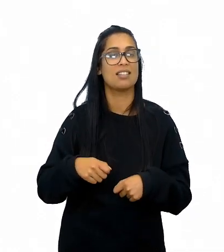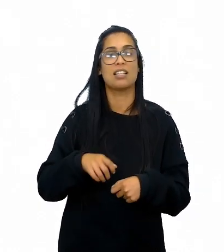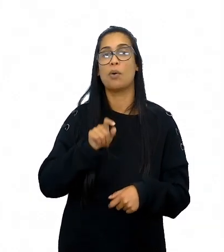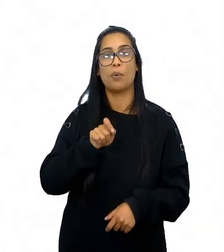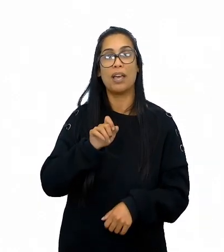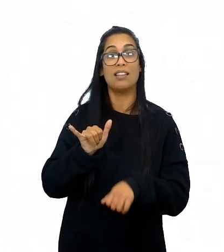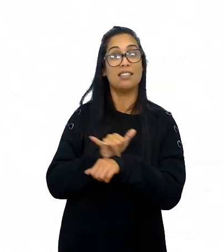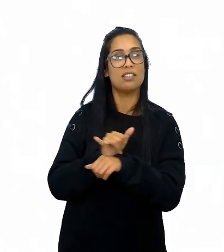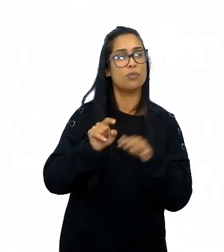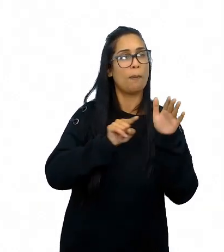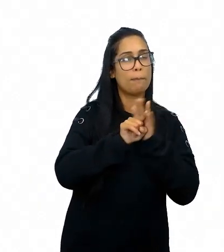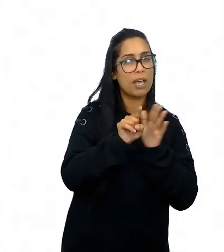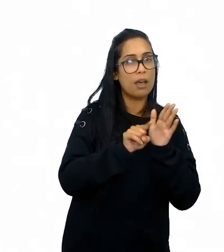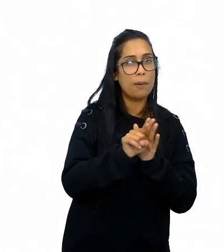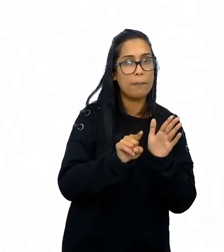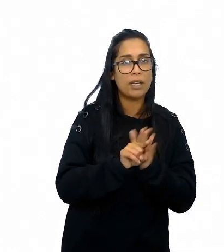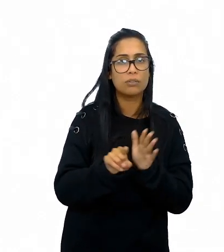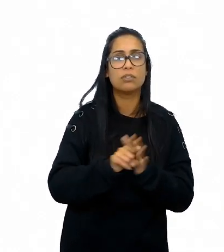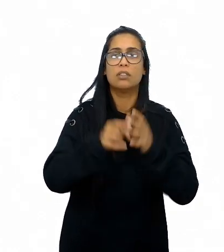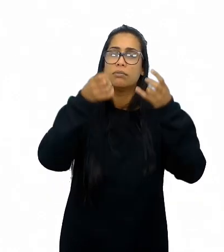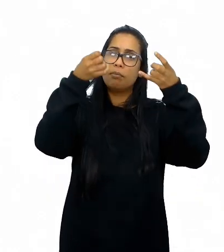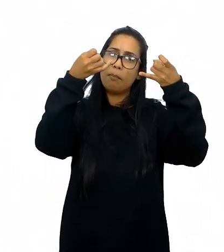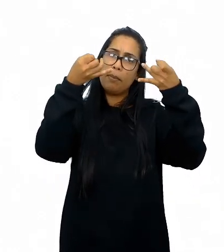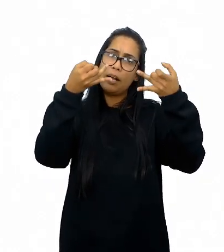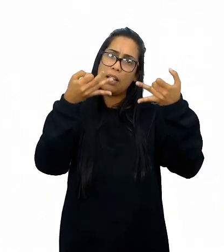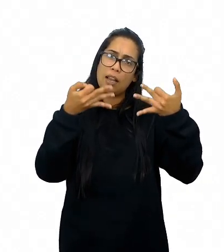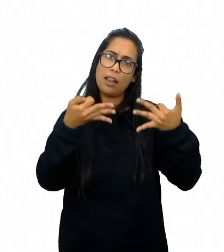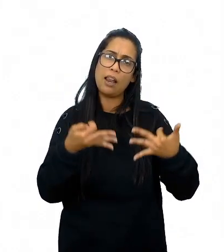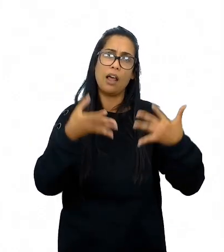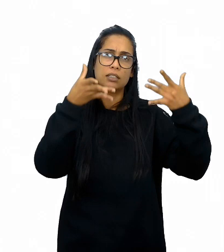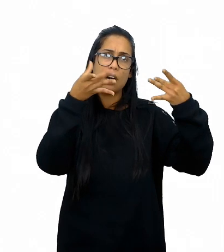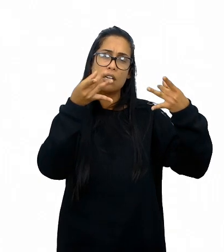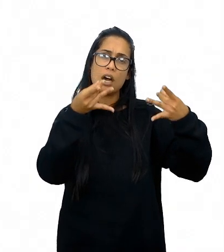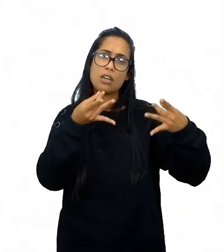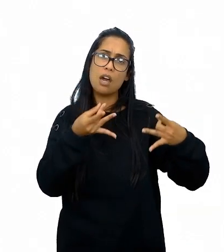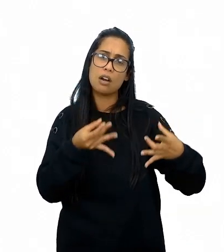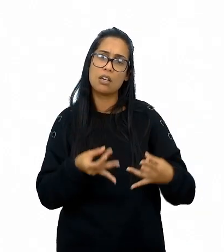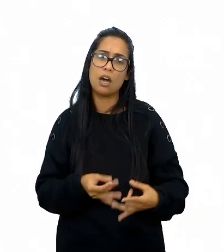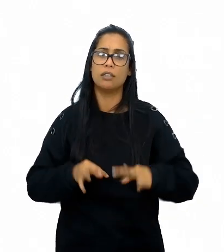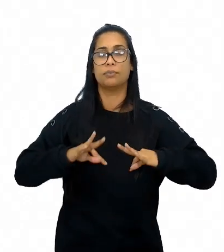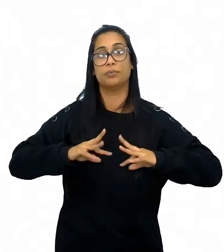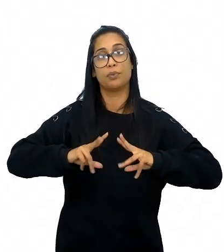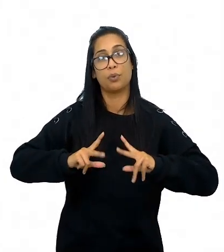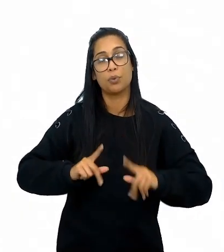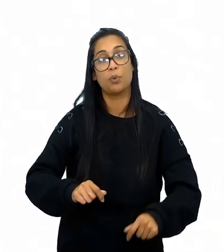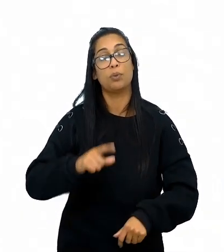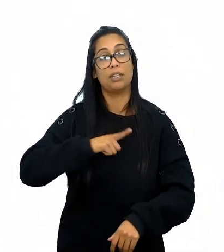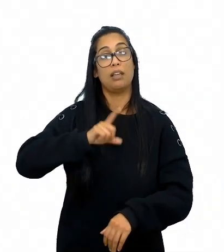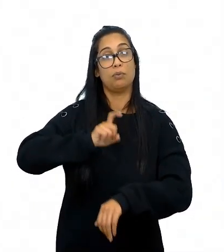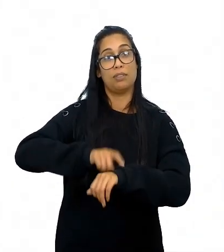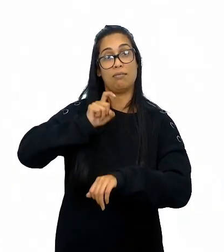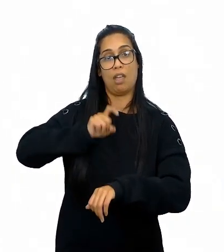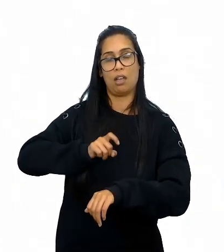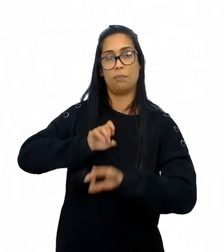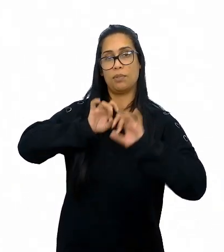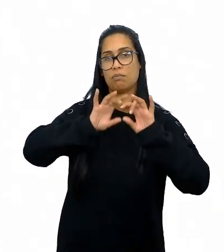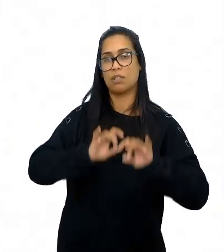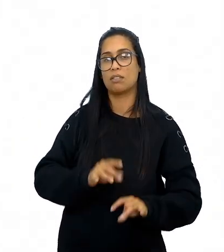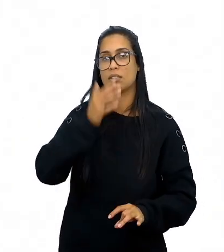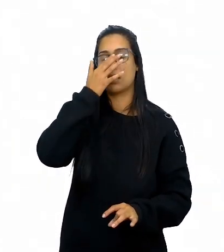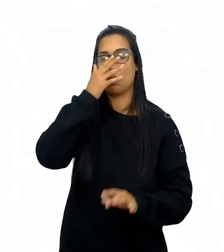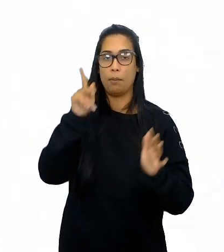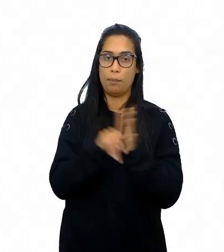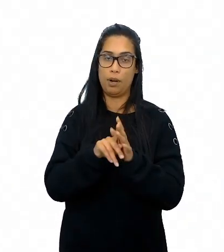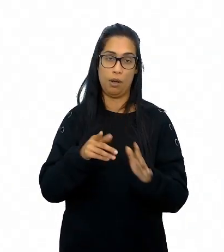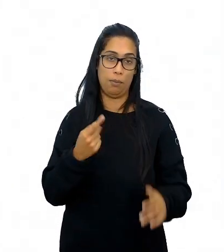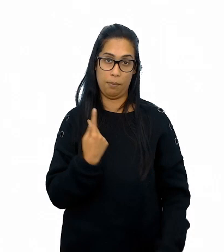de dados, uma construção de explicações, né? Então, ter um momento dedicado para isso, para depois eles articulando